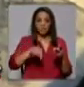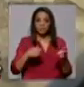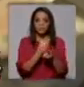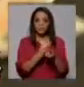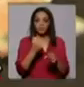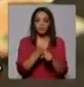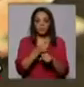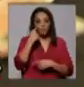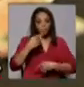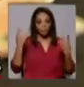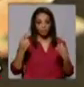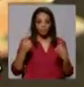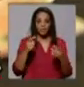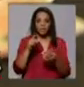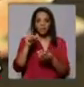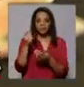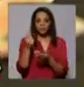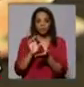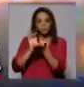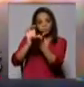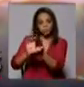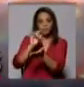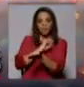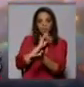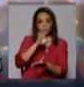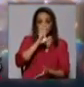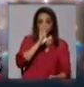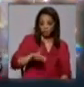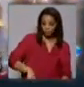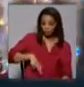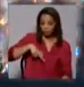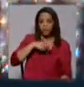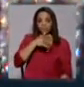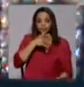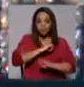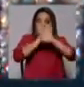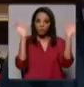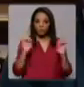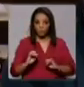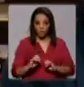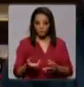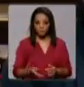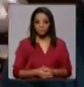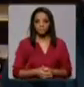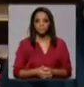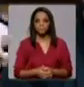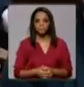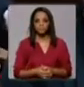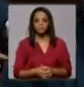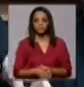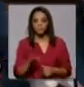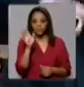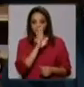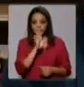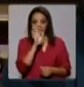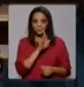cargos públicos e os montantes que definem quando o enriquecimento é injustificado ou ilícito. O regime para os